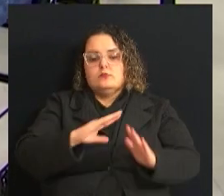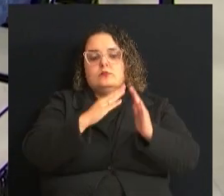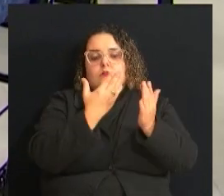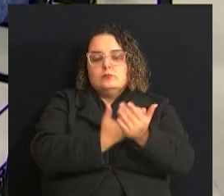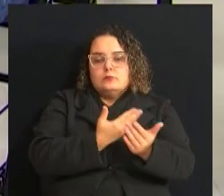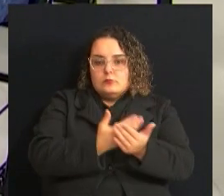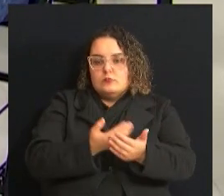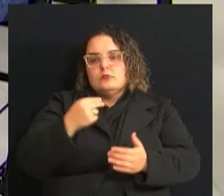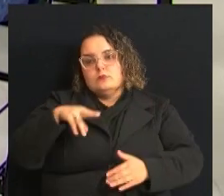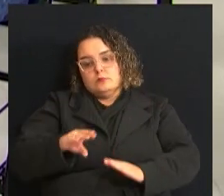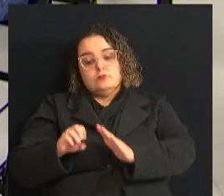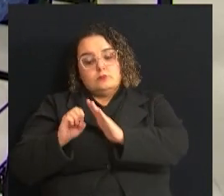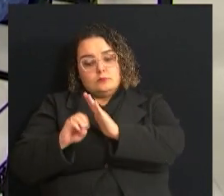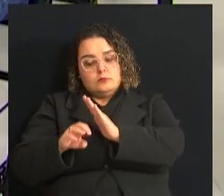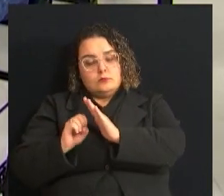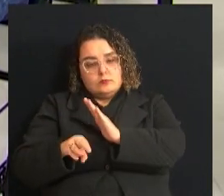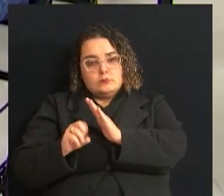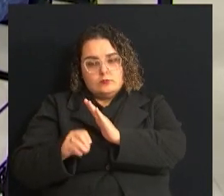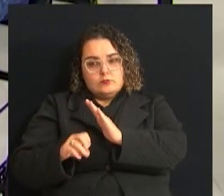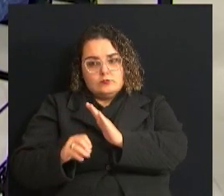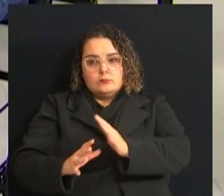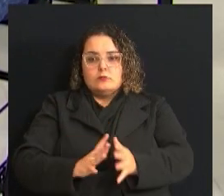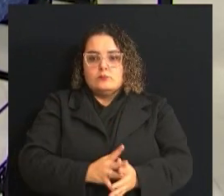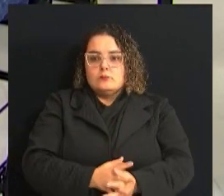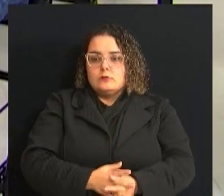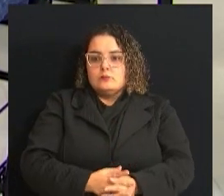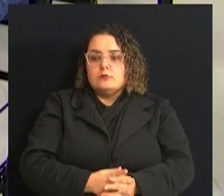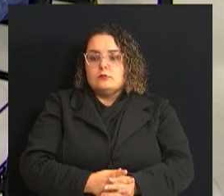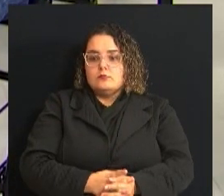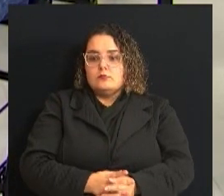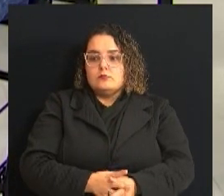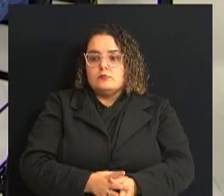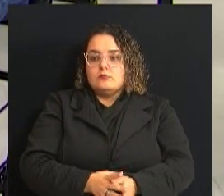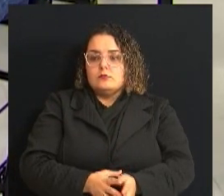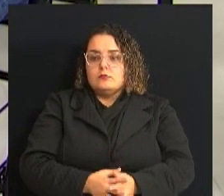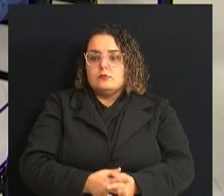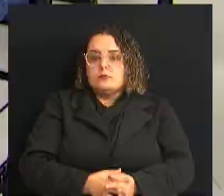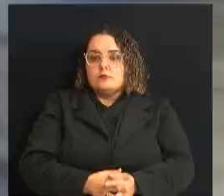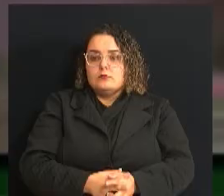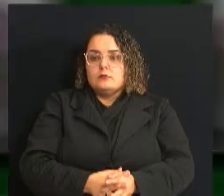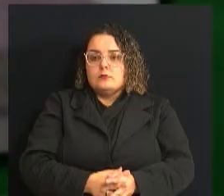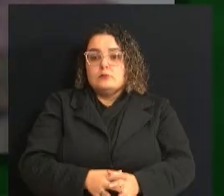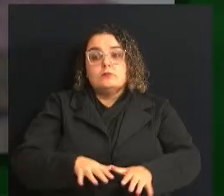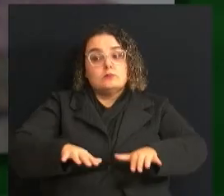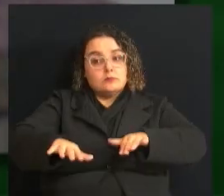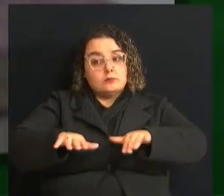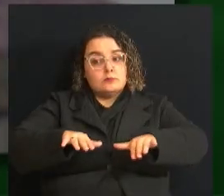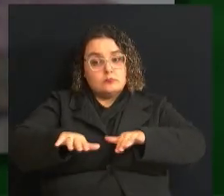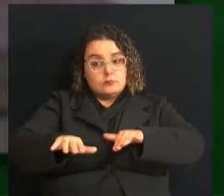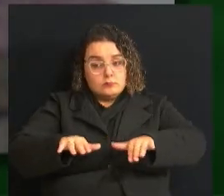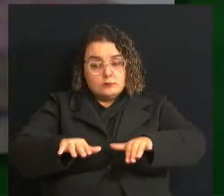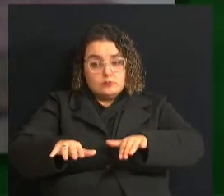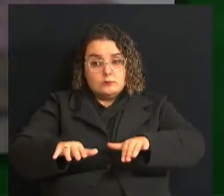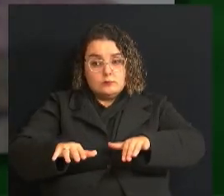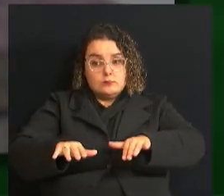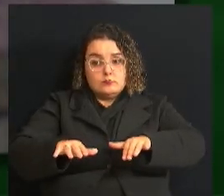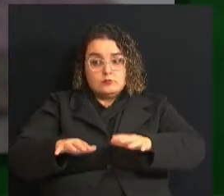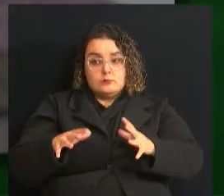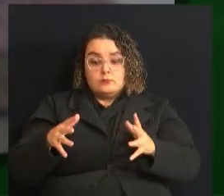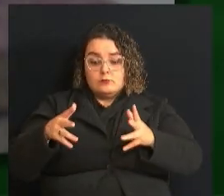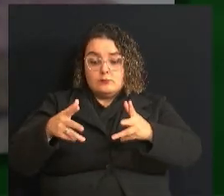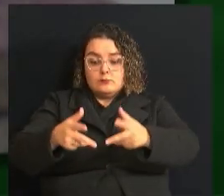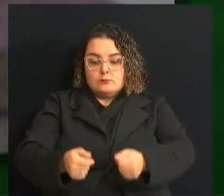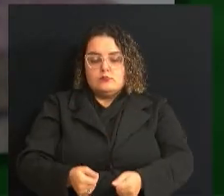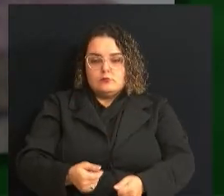pela via, né, da educação domiciliar. Esse é um movimento que, na sua volta, né, no início dos